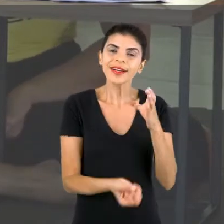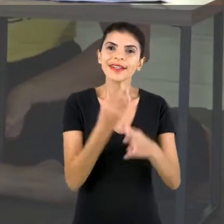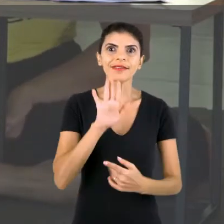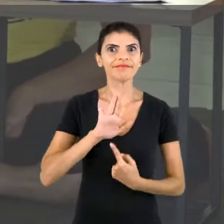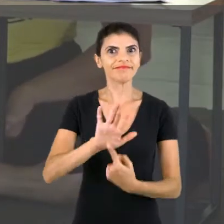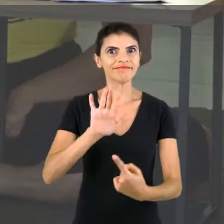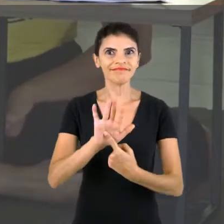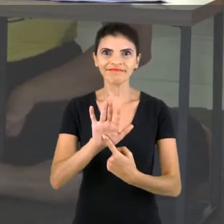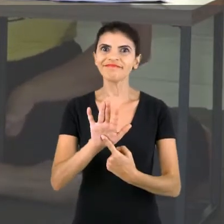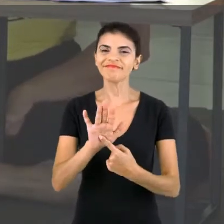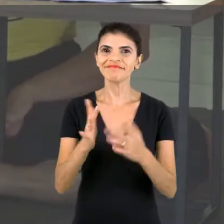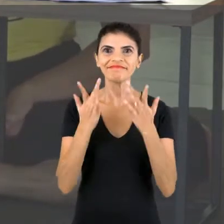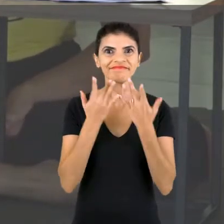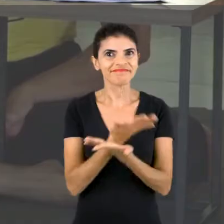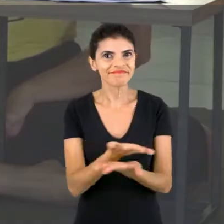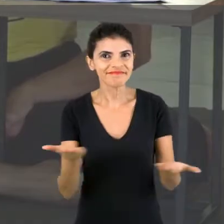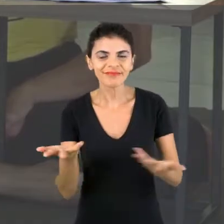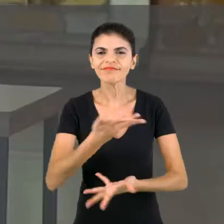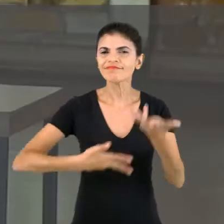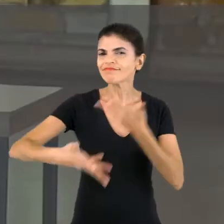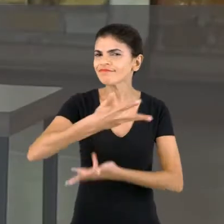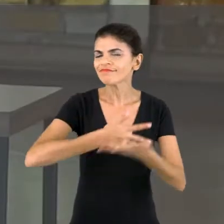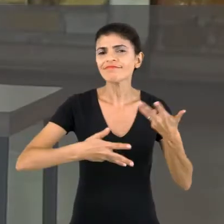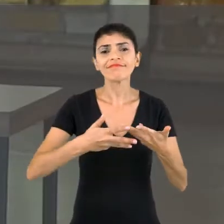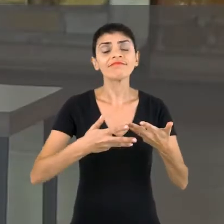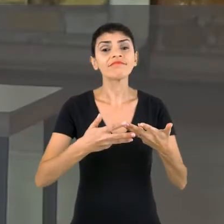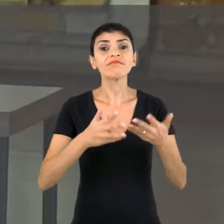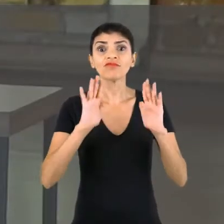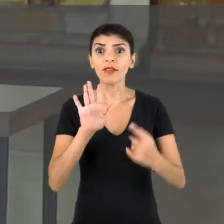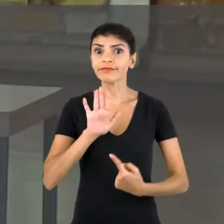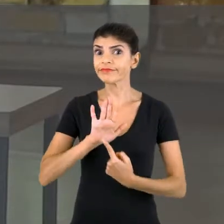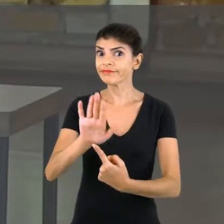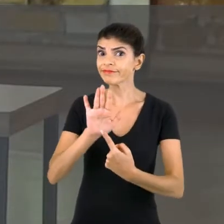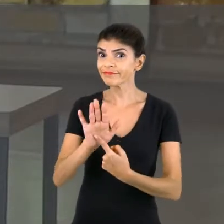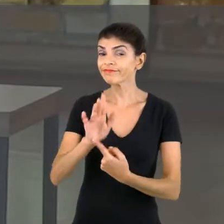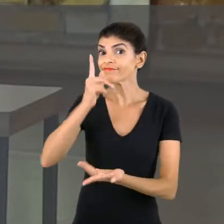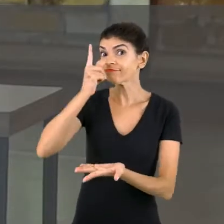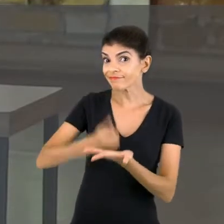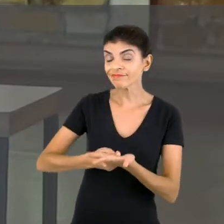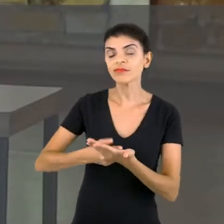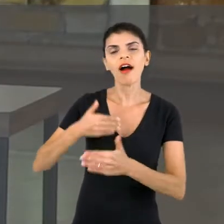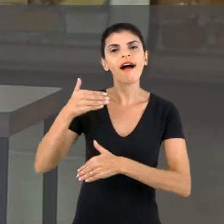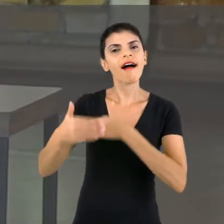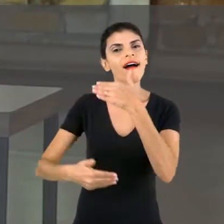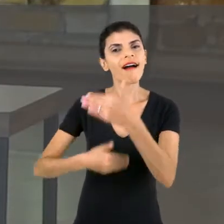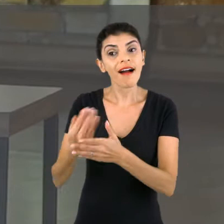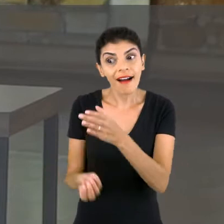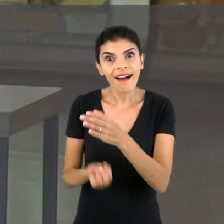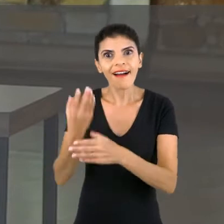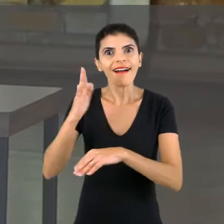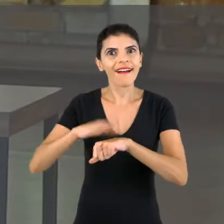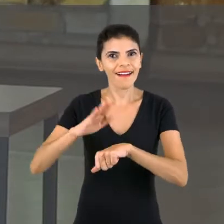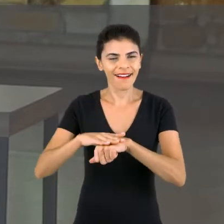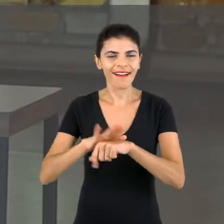teve que construir um espetáculo coletivo. E, enfim, e depois, esse espetáculo foi um dia de João, e depois